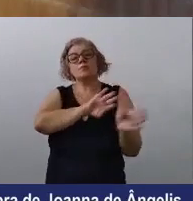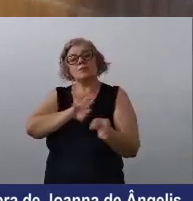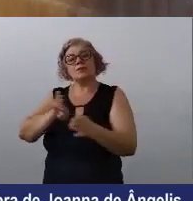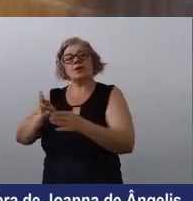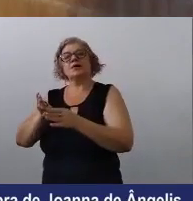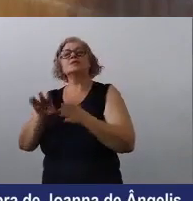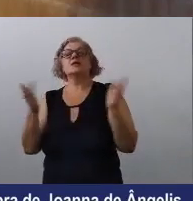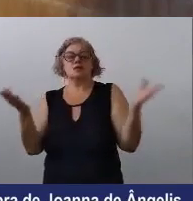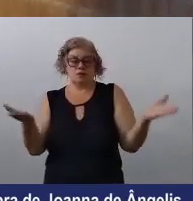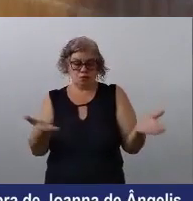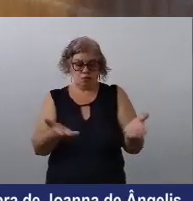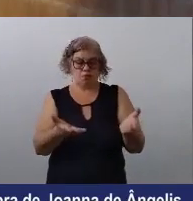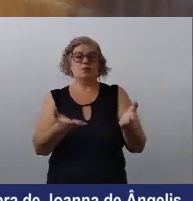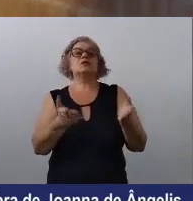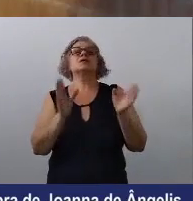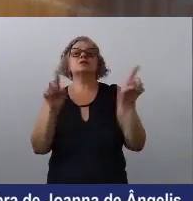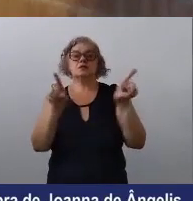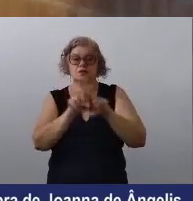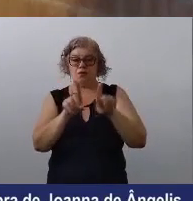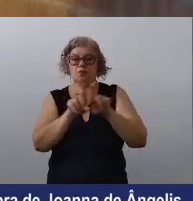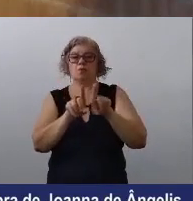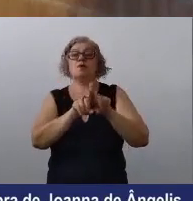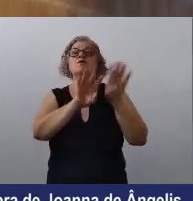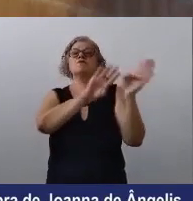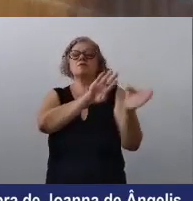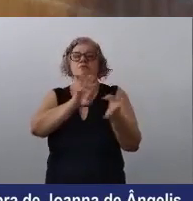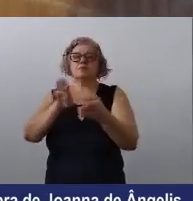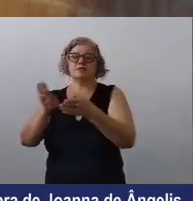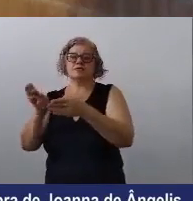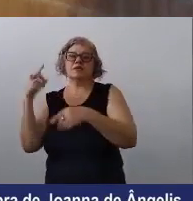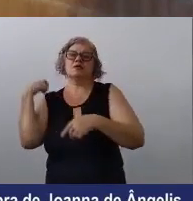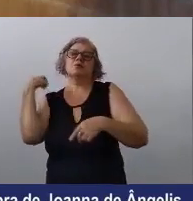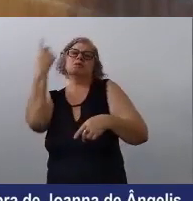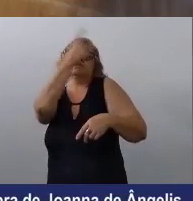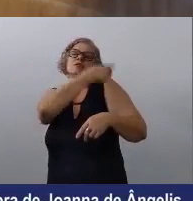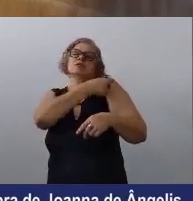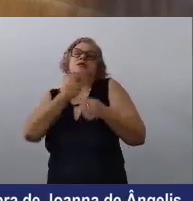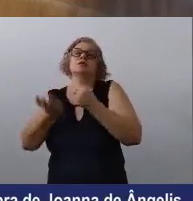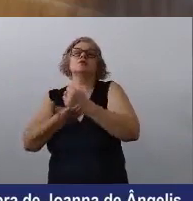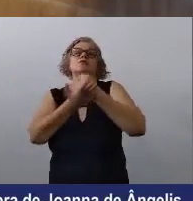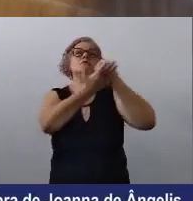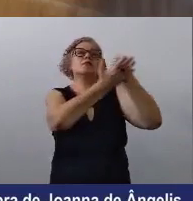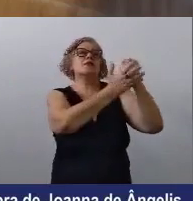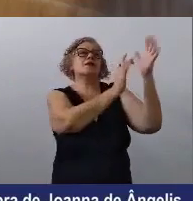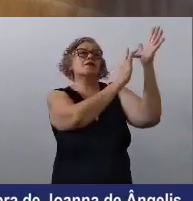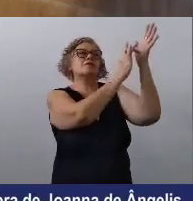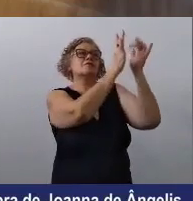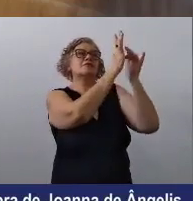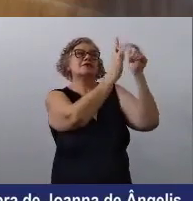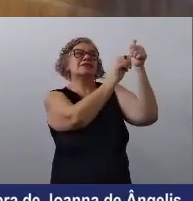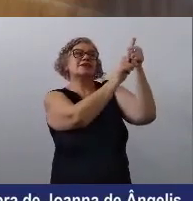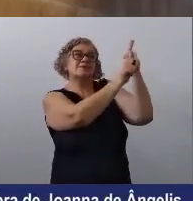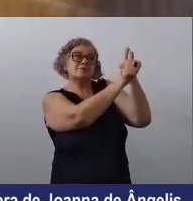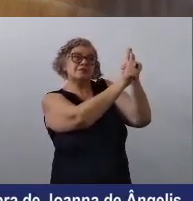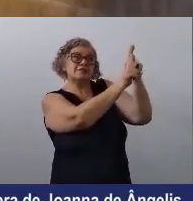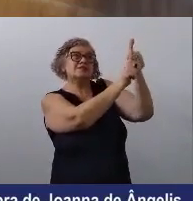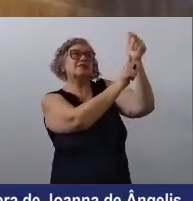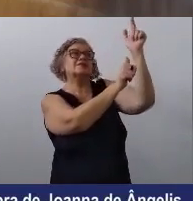querido, isso também vai passar. E Maria nos leva até a presença de